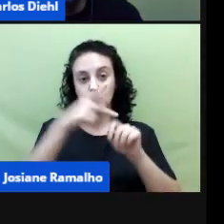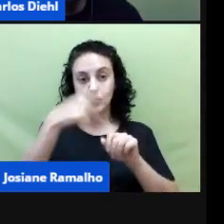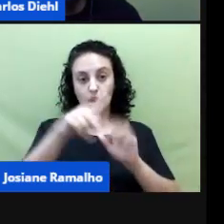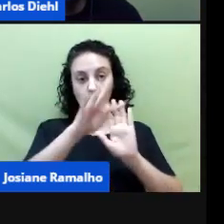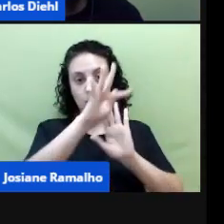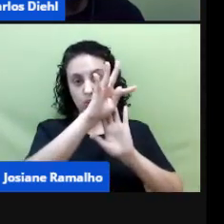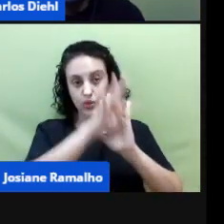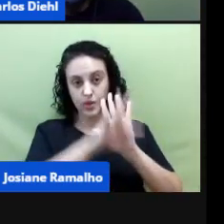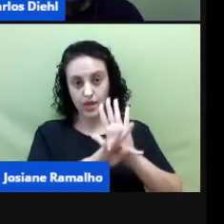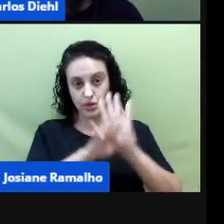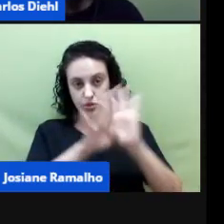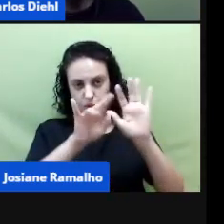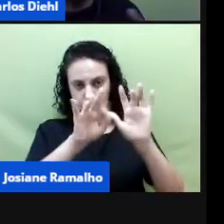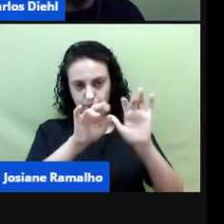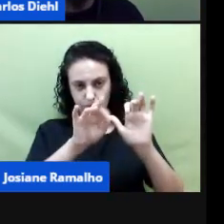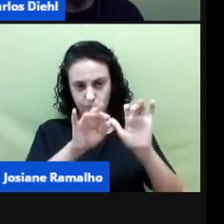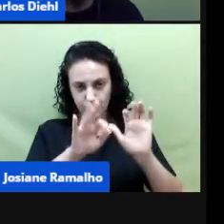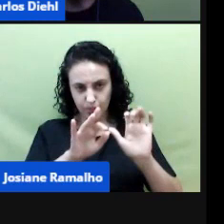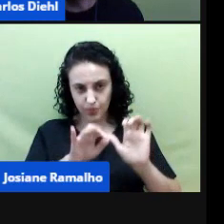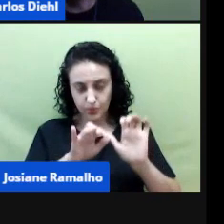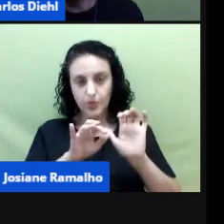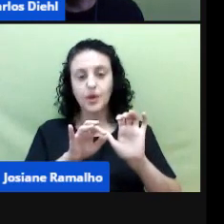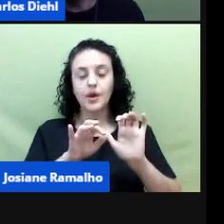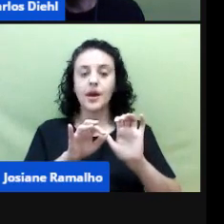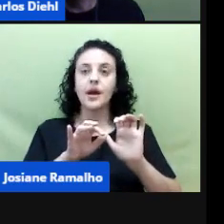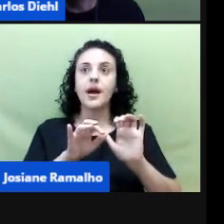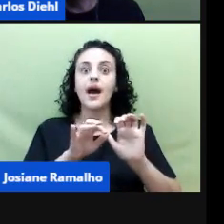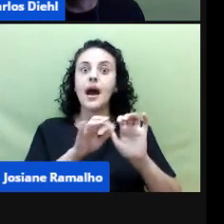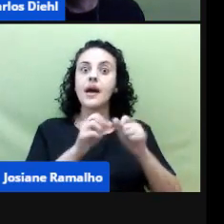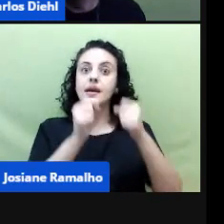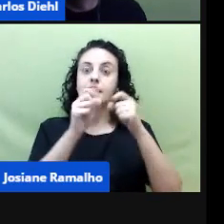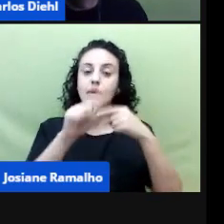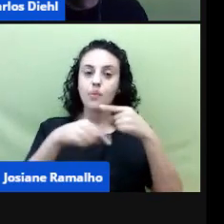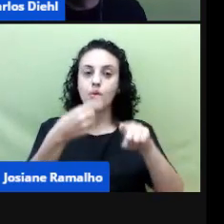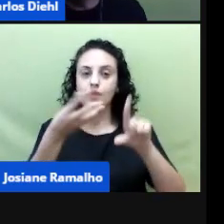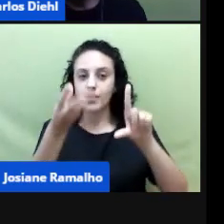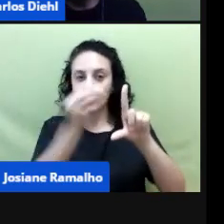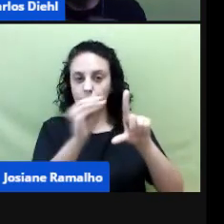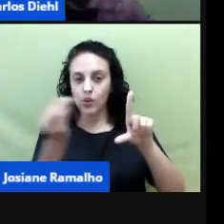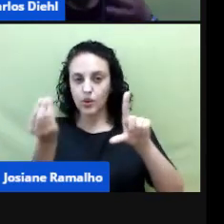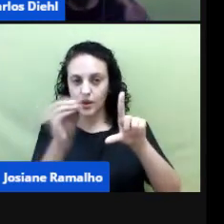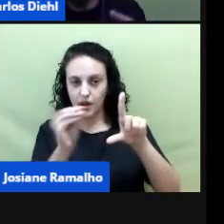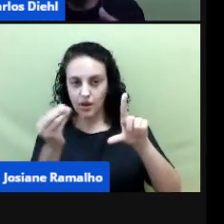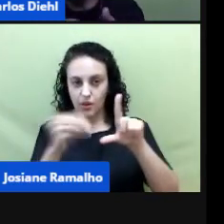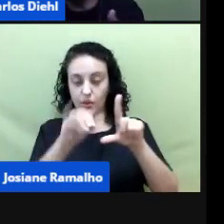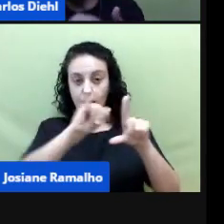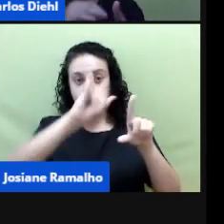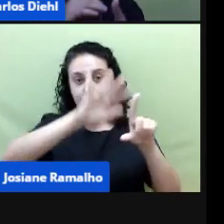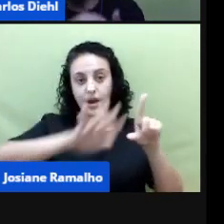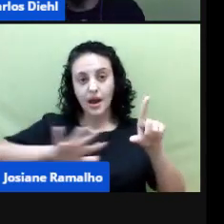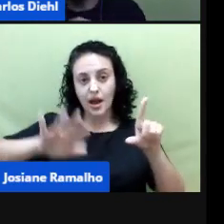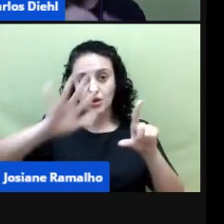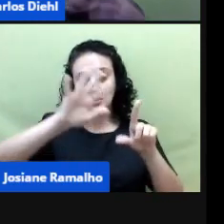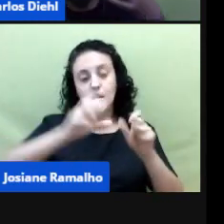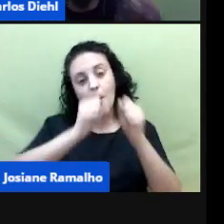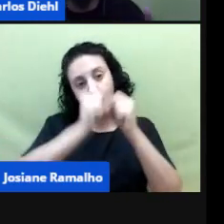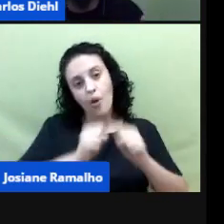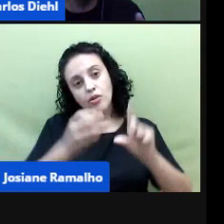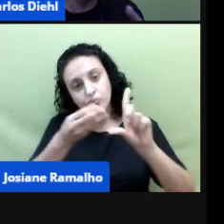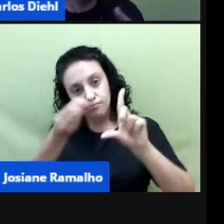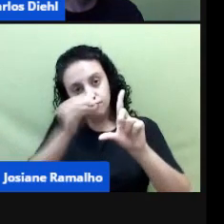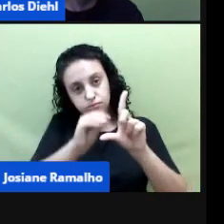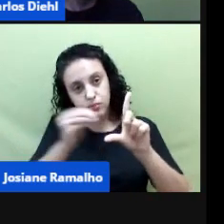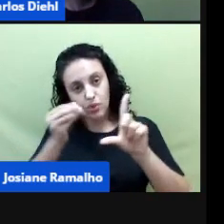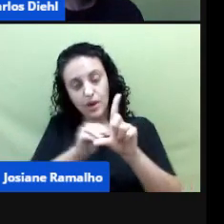com imagens. Ele tem espaço para você colocar entrevistas. Não necessariamente precisa ter uma